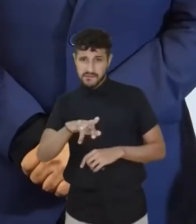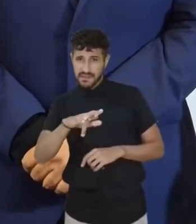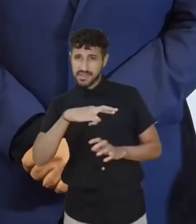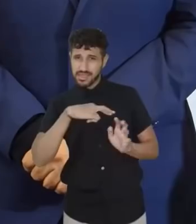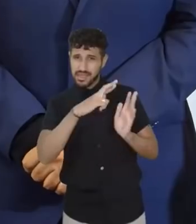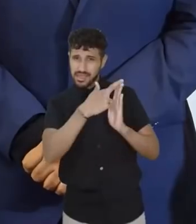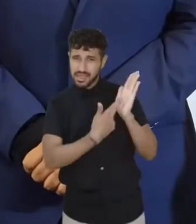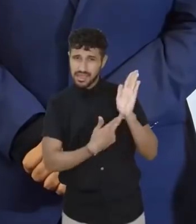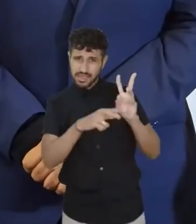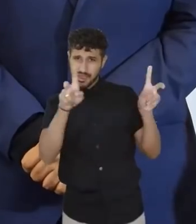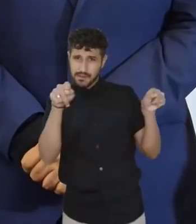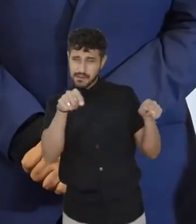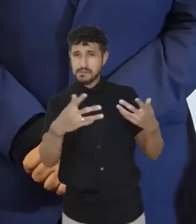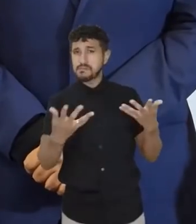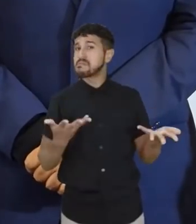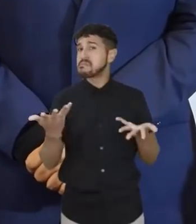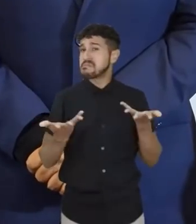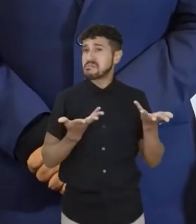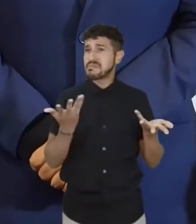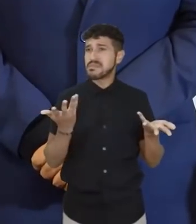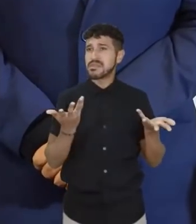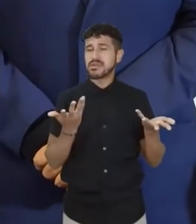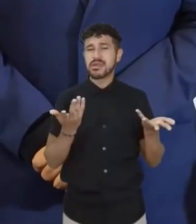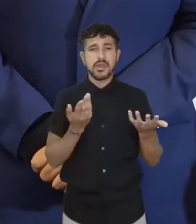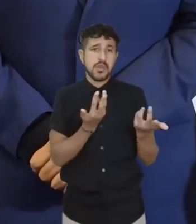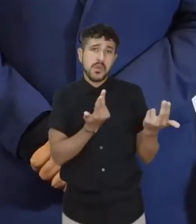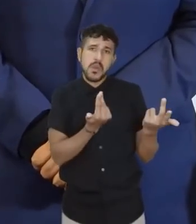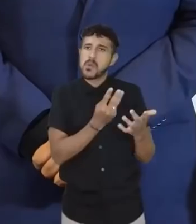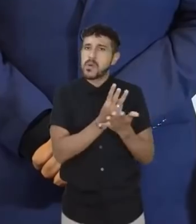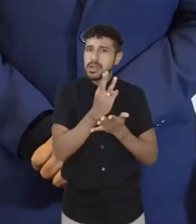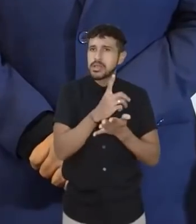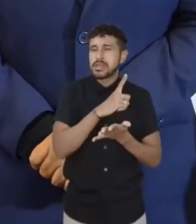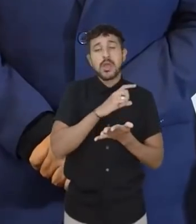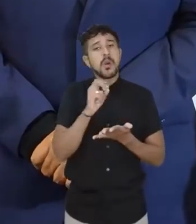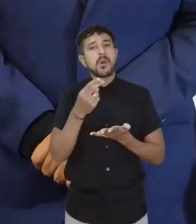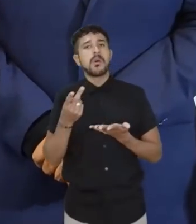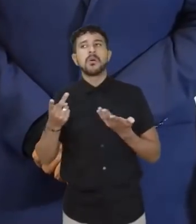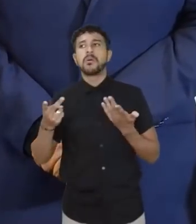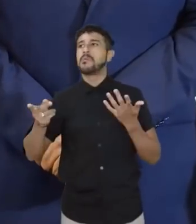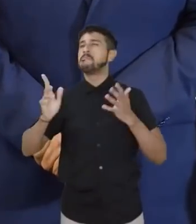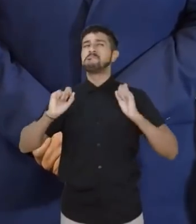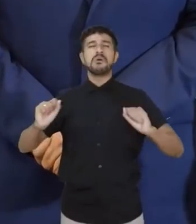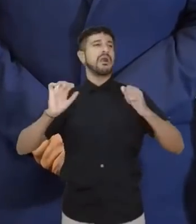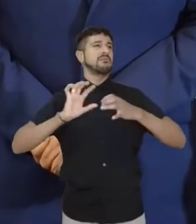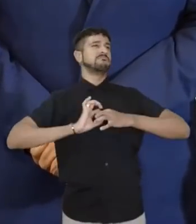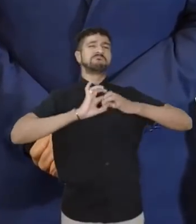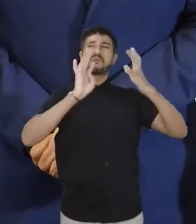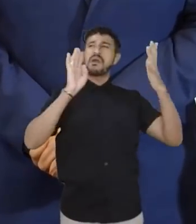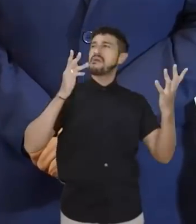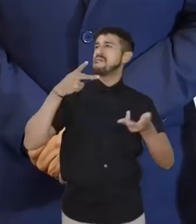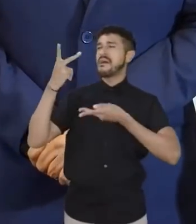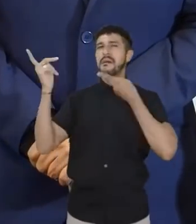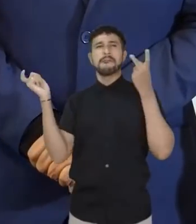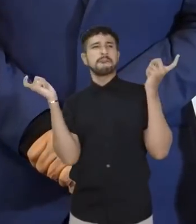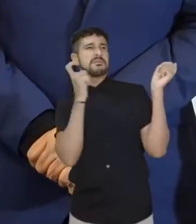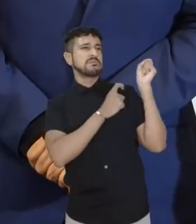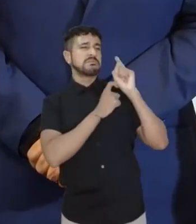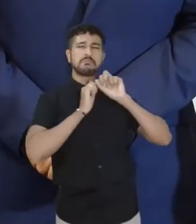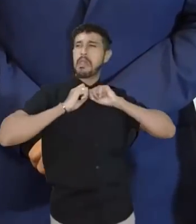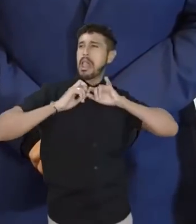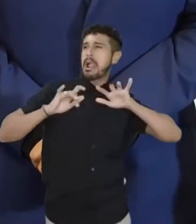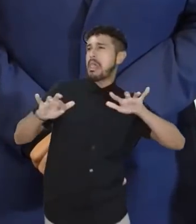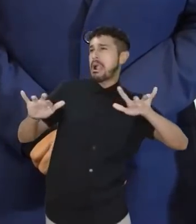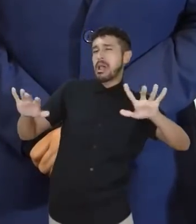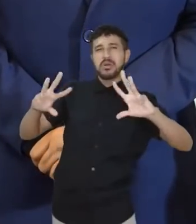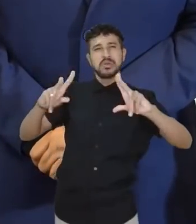isso? Como tal qual o WhatsApp fez, ou vai ser terra de ninguém? Vai poder falar o que quiser, do jeito que quiser, e todo mundo vira